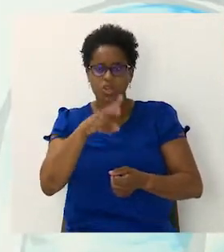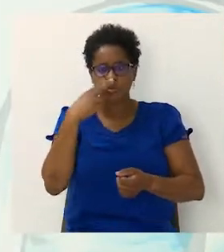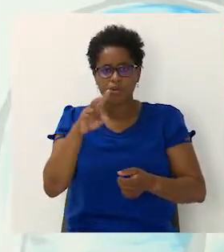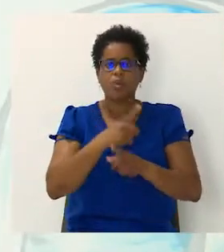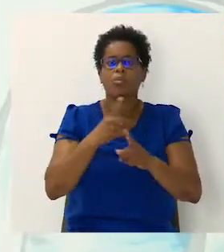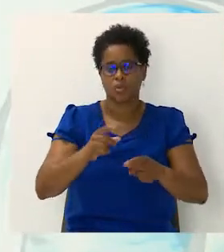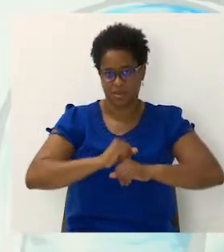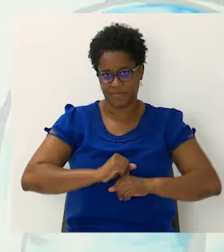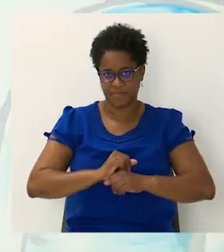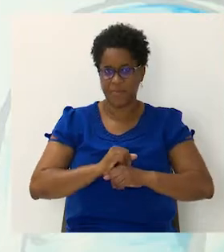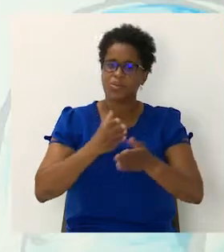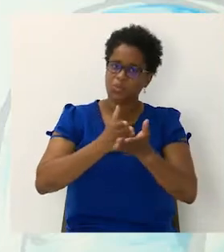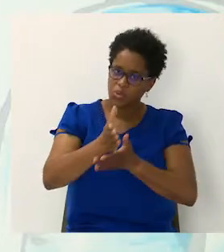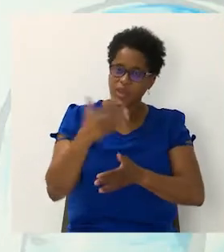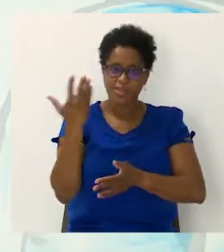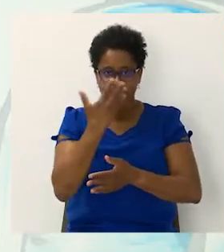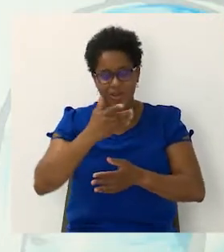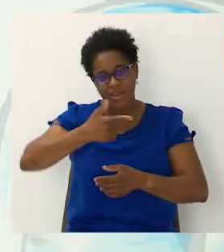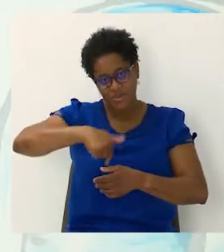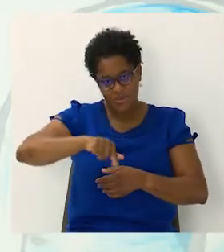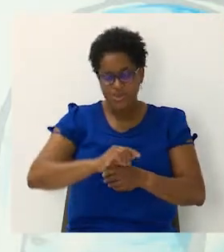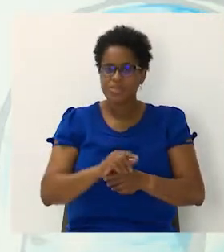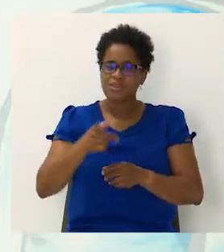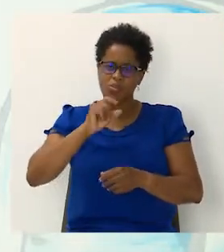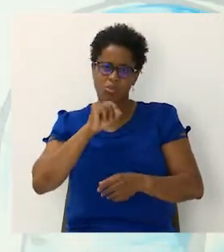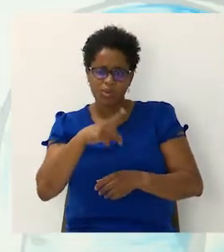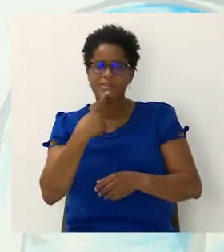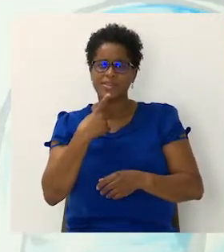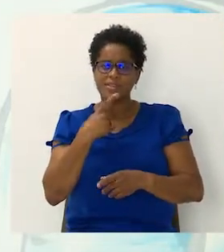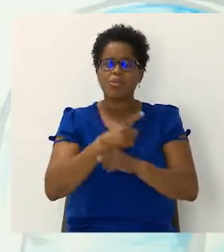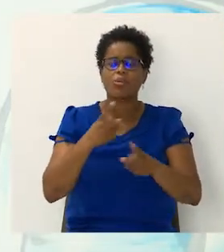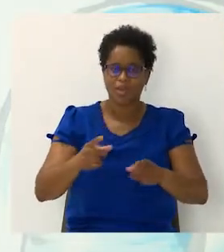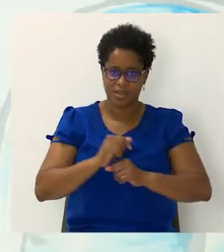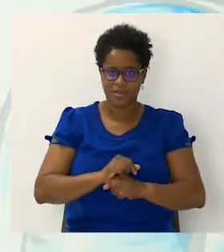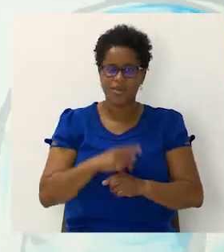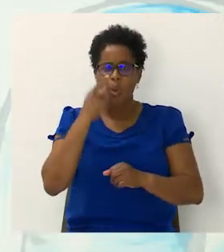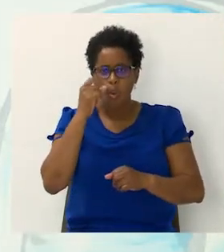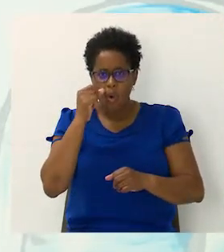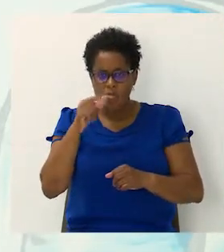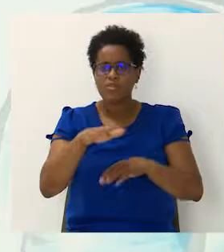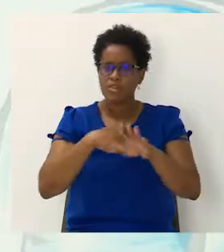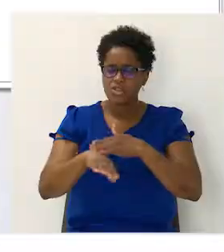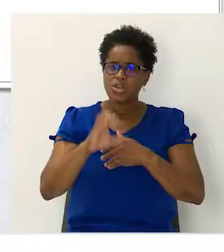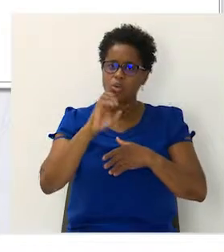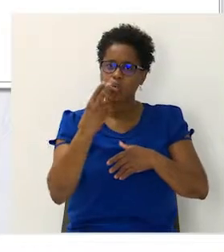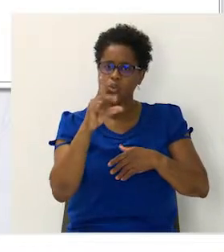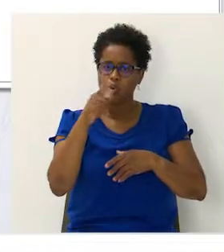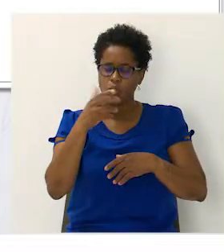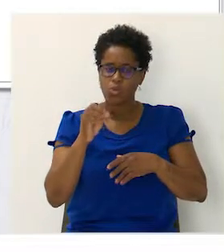que razão. Ao longo da nossa aula, vamos poder compreender por que razão os homens prestavam cultos